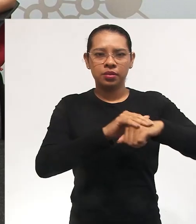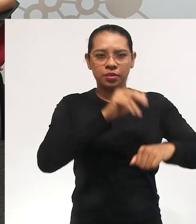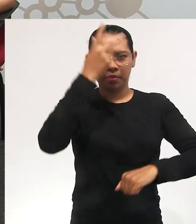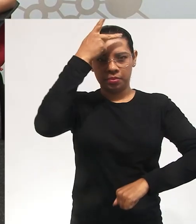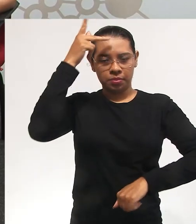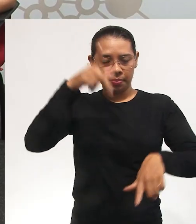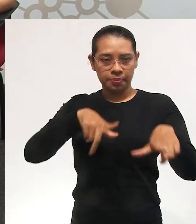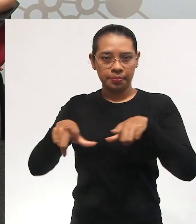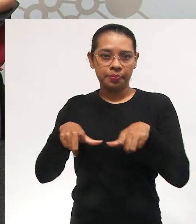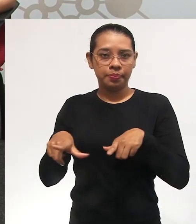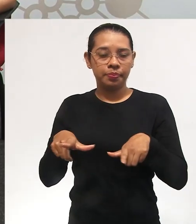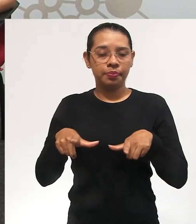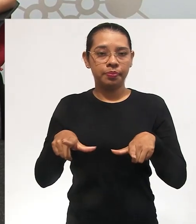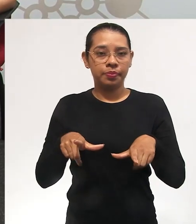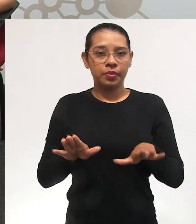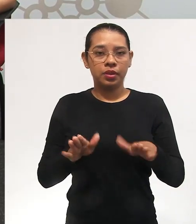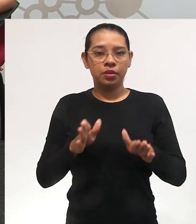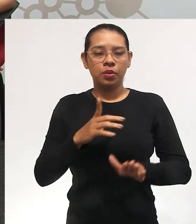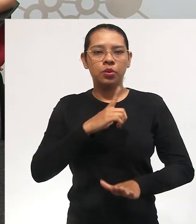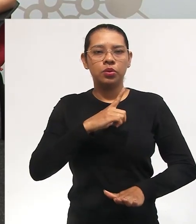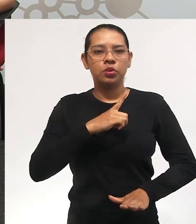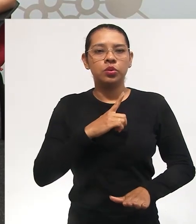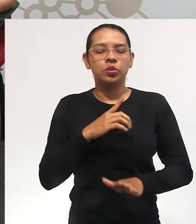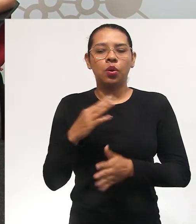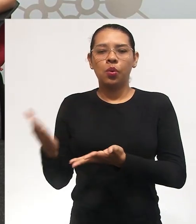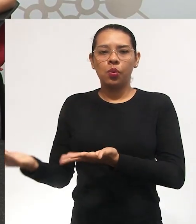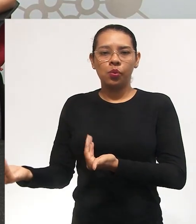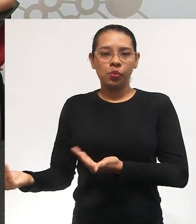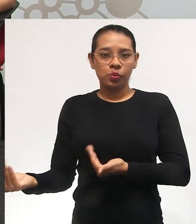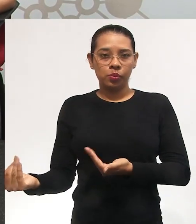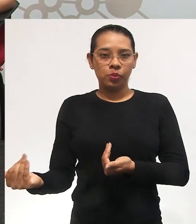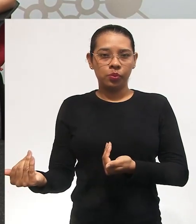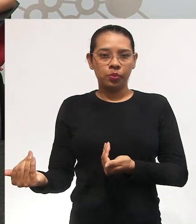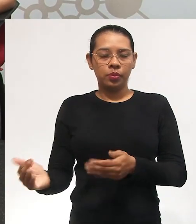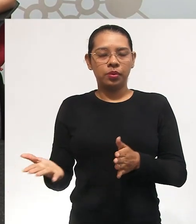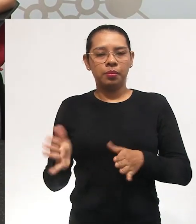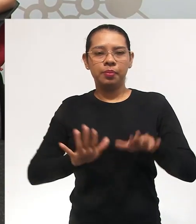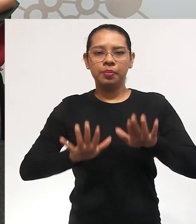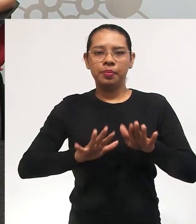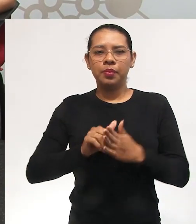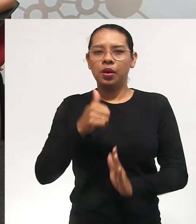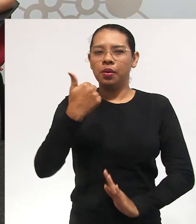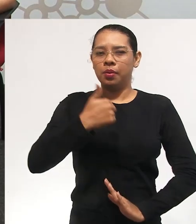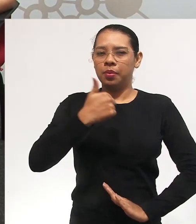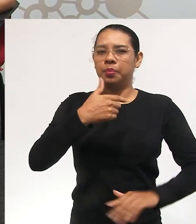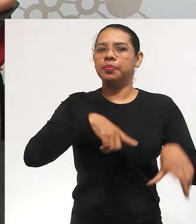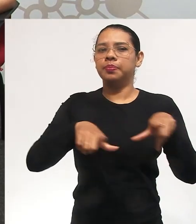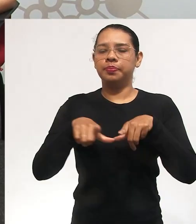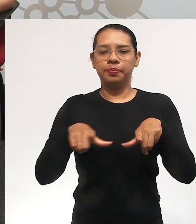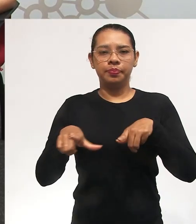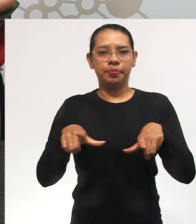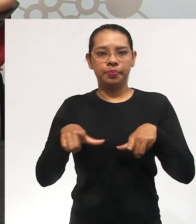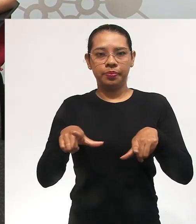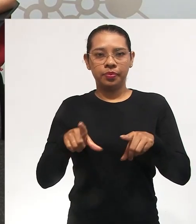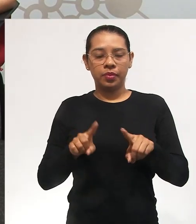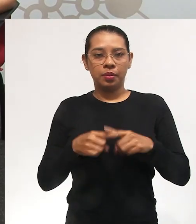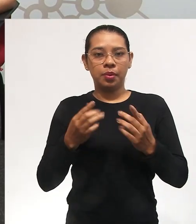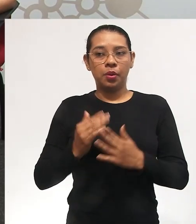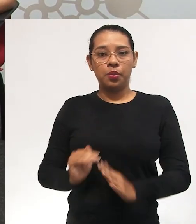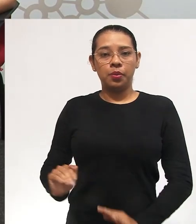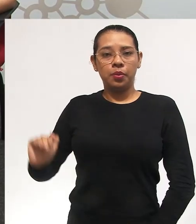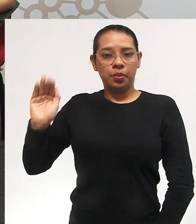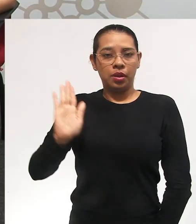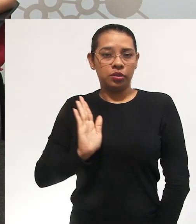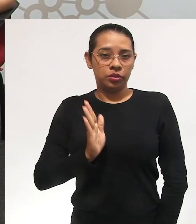trabalho, e eram para o público jovem, geralmente o primeiro emprego, e aí, mais